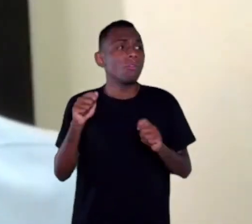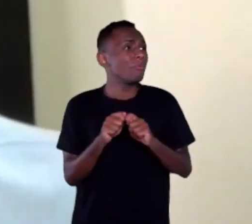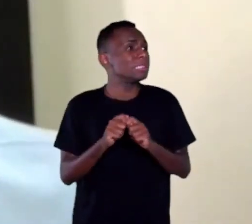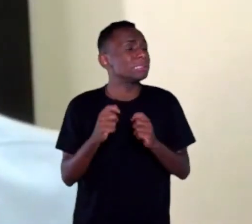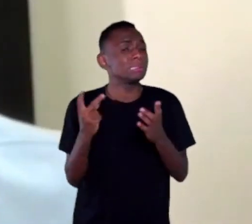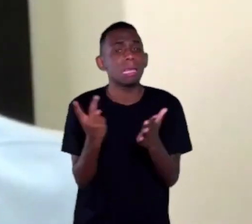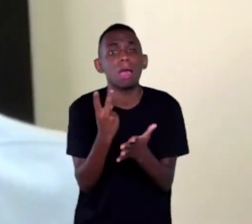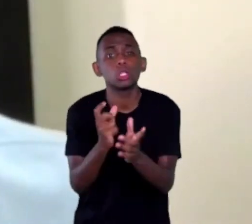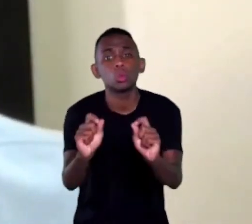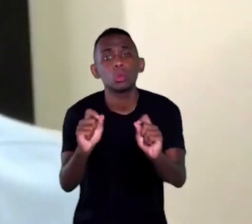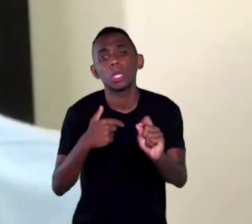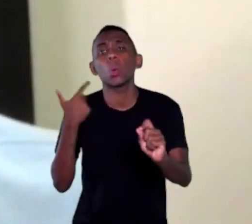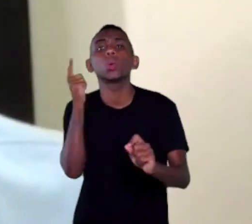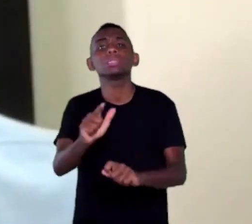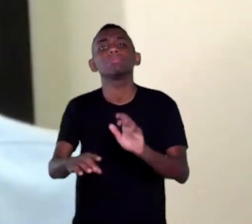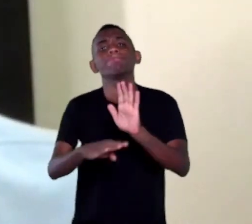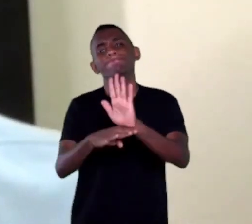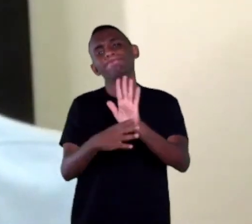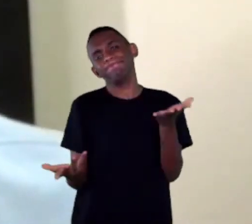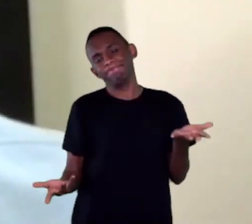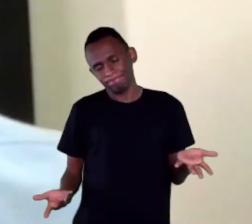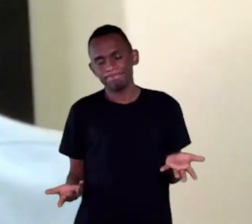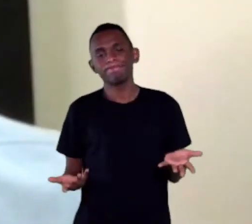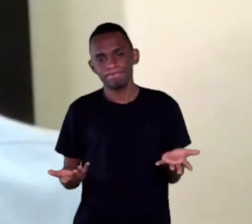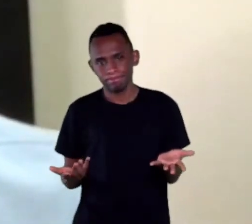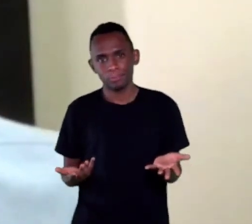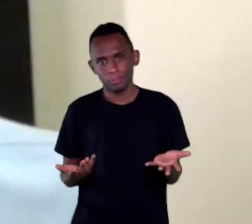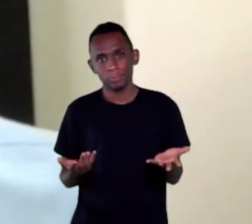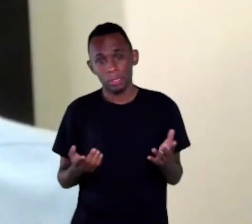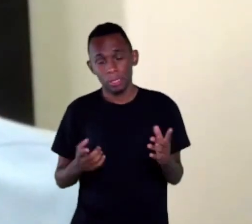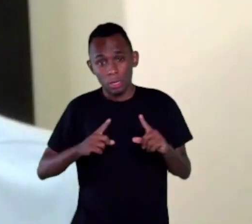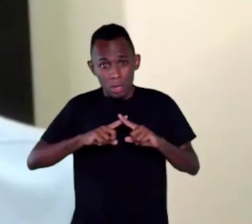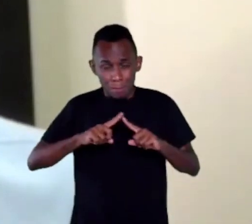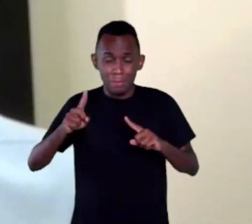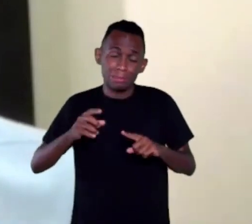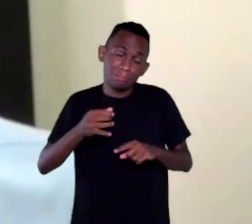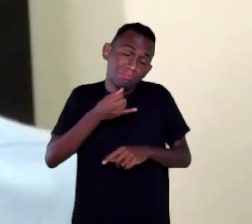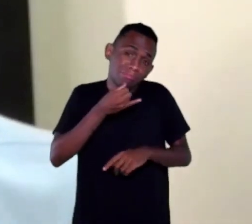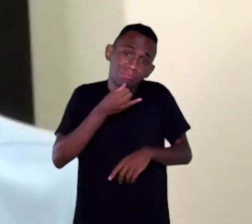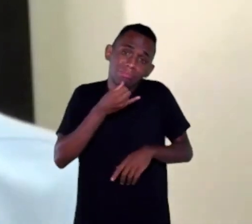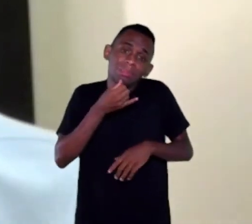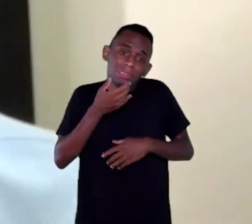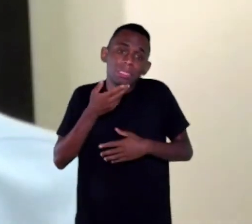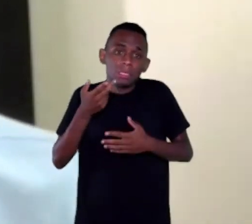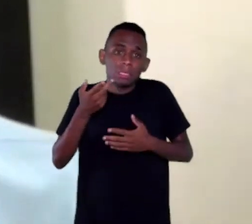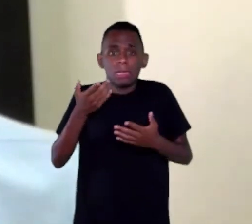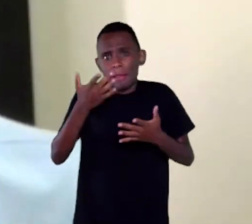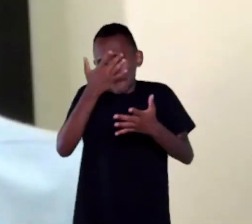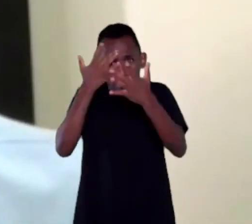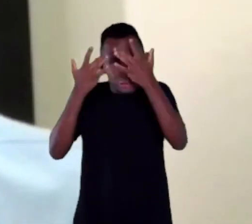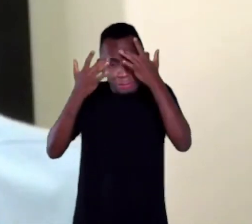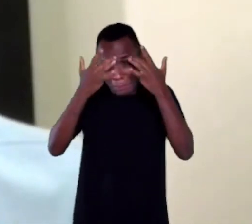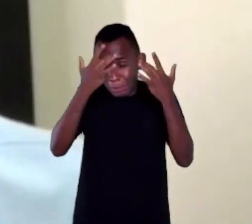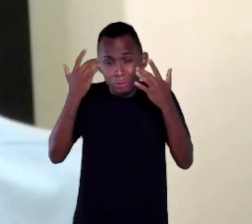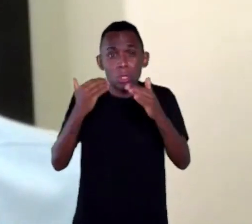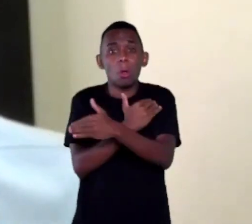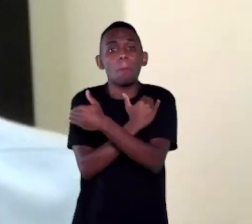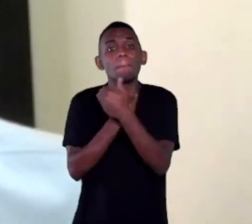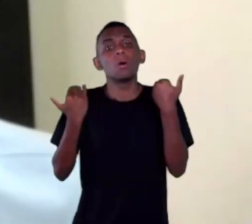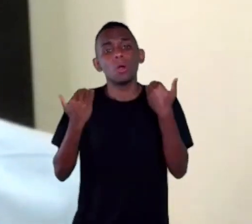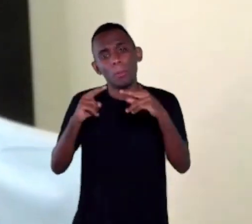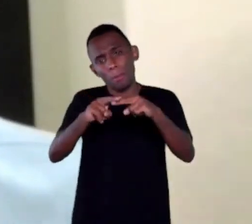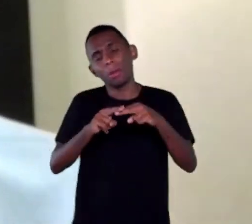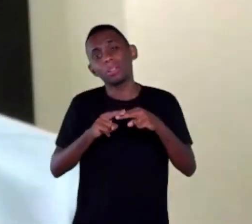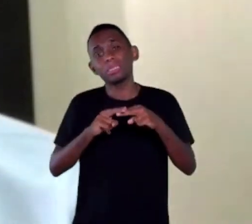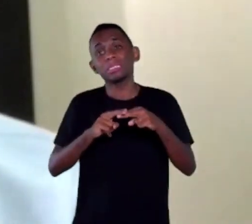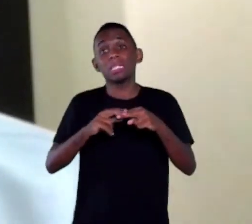ajudar? Então, mas infelizmente acometeu muita gente nessa pandemia. Muita gente teve que